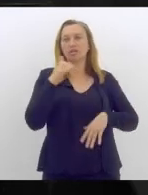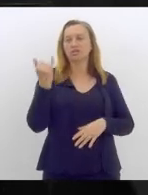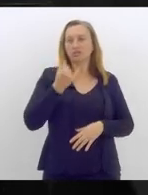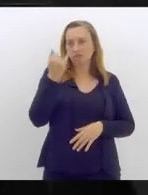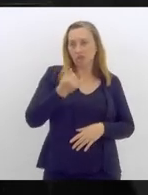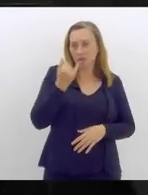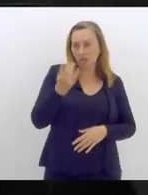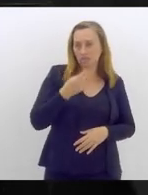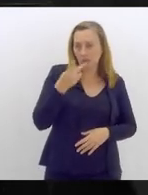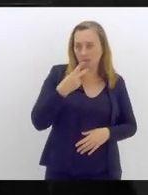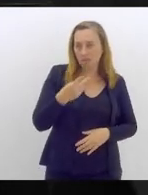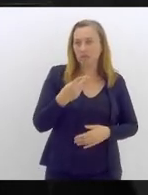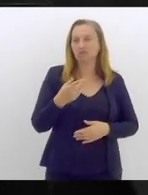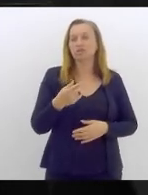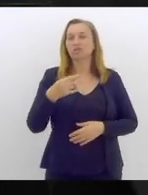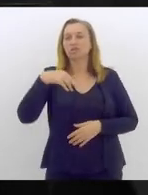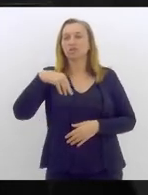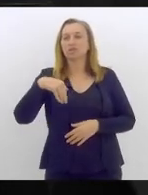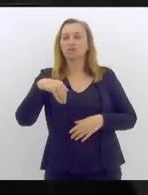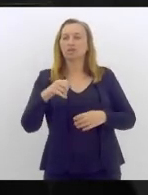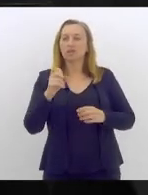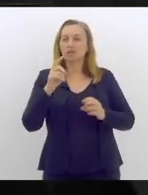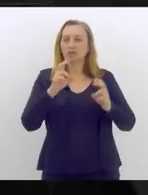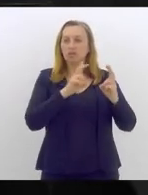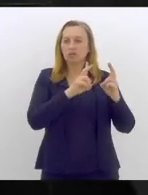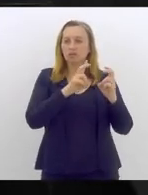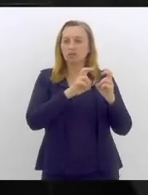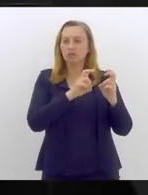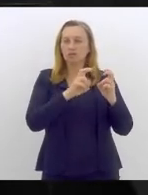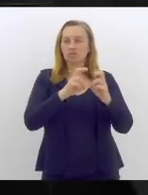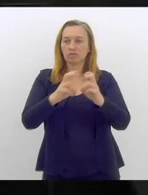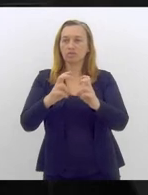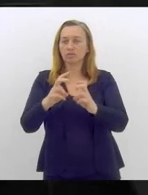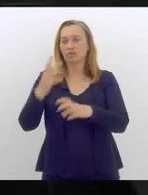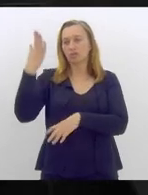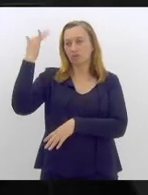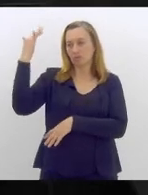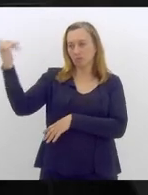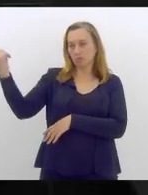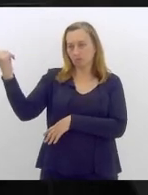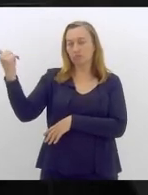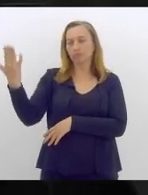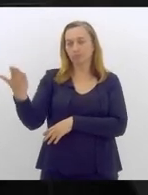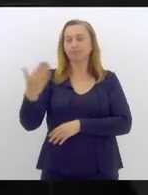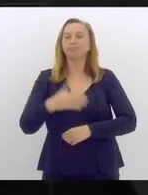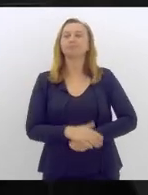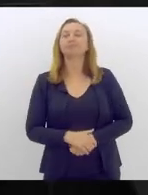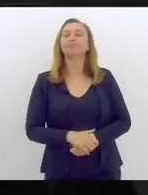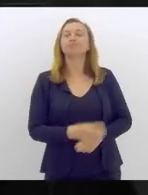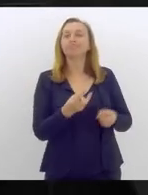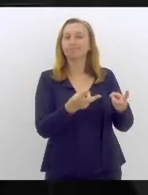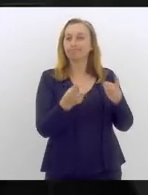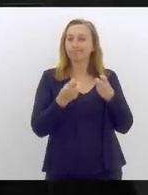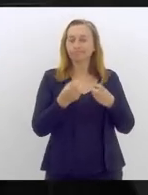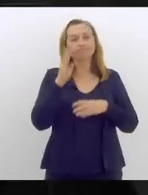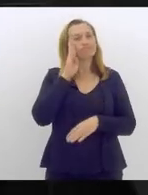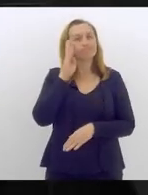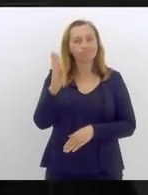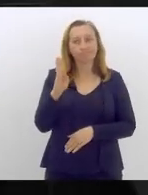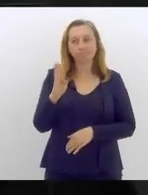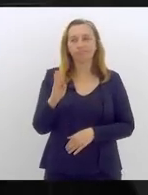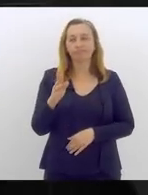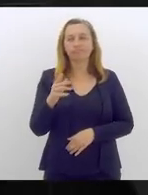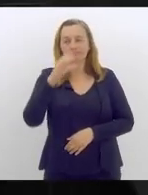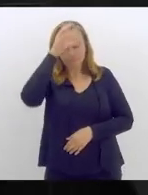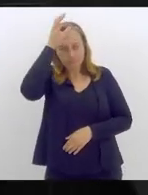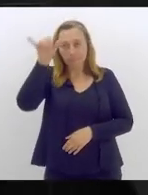desse modal que aliás eu modal mais popular inclusive também é importante destacar e nós percebemos principalmente Tia